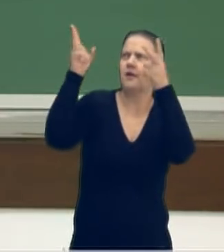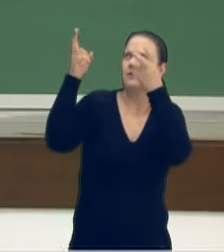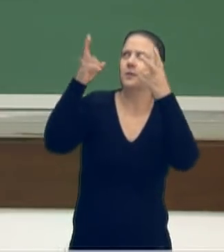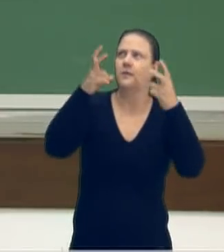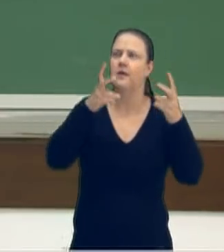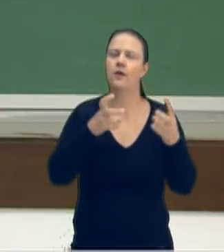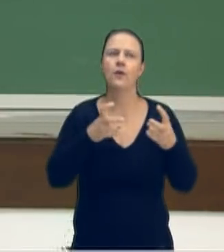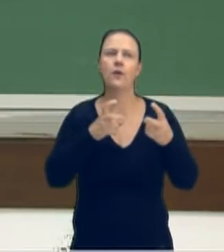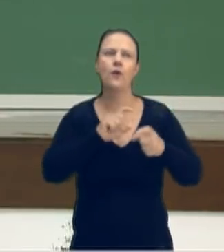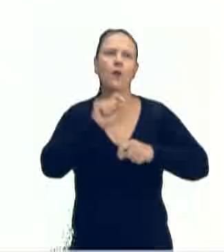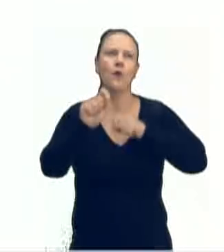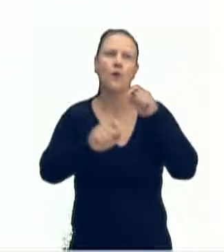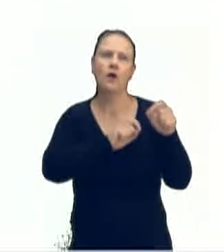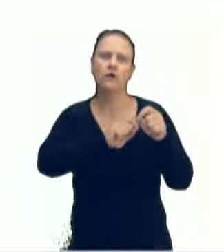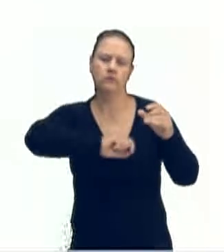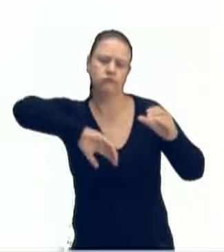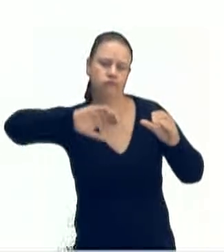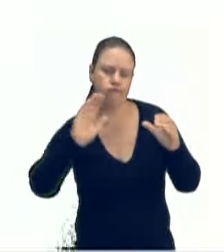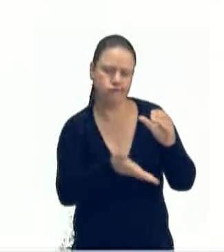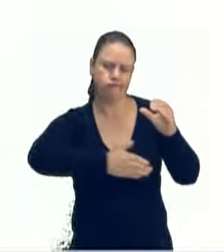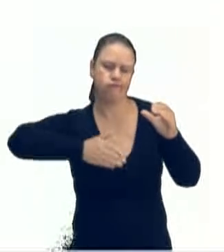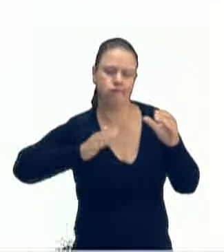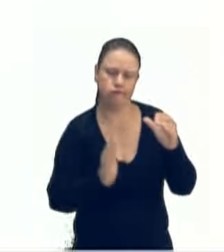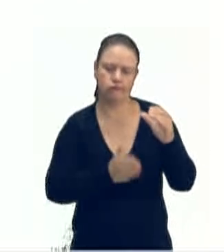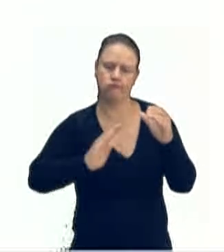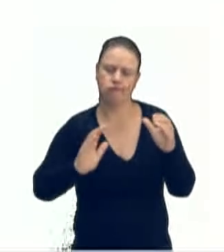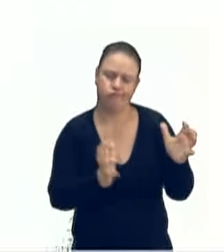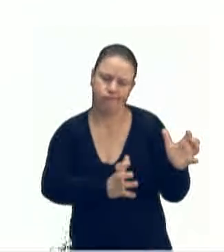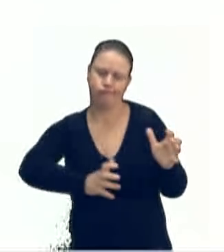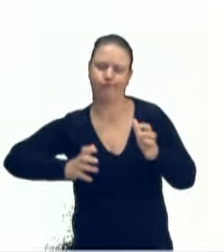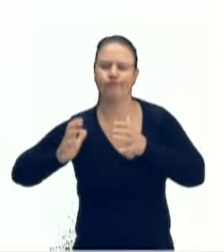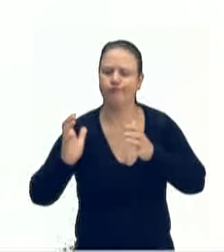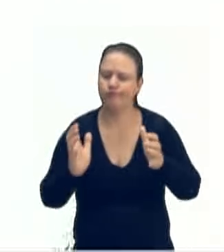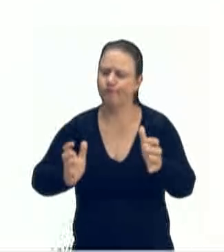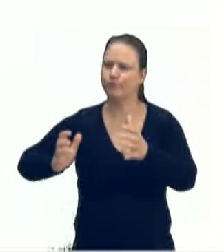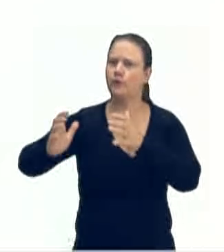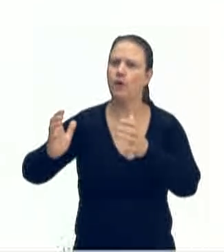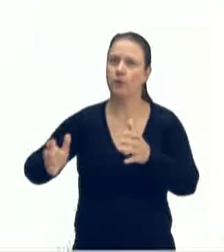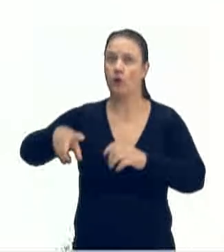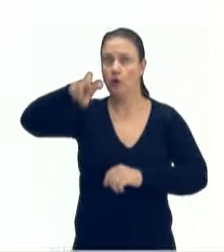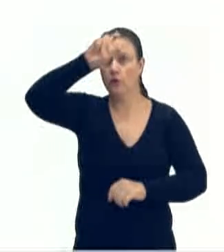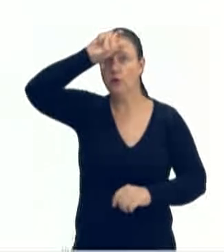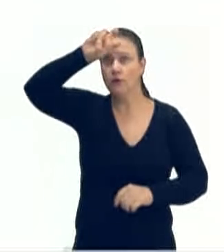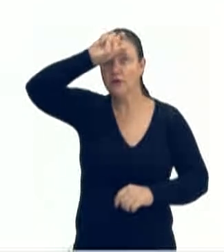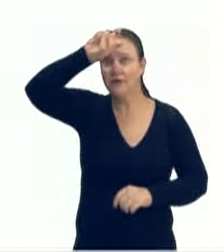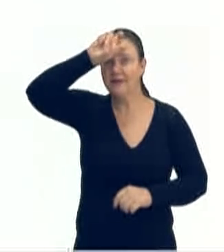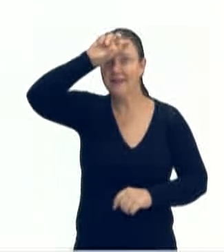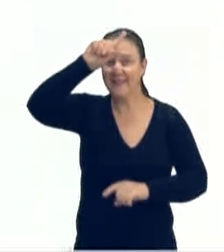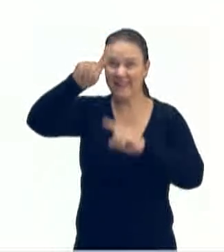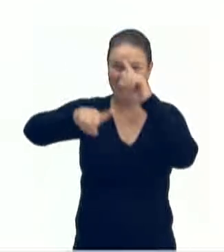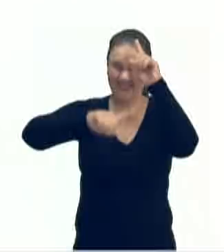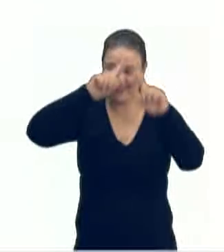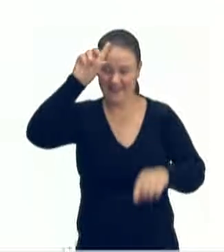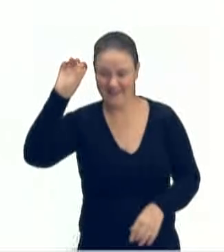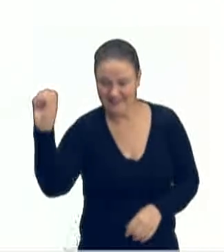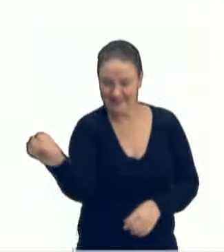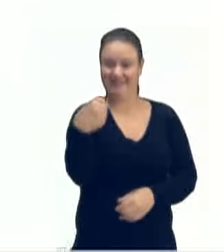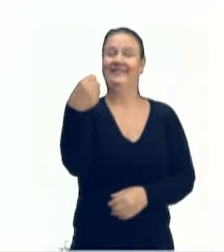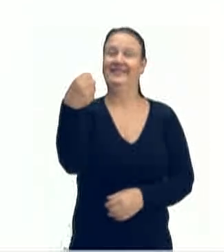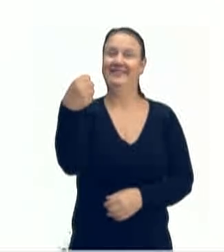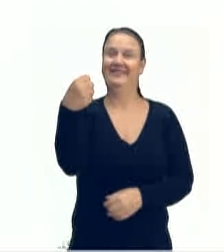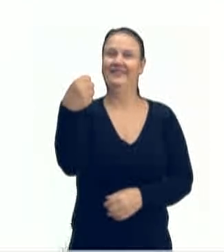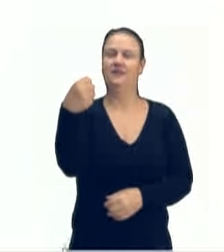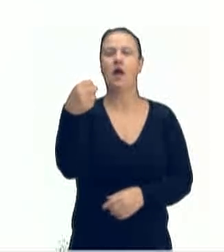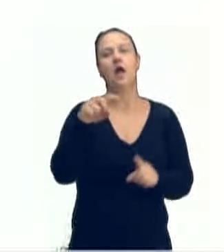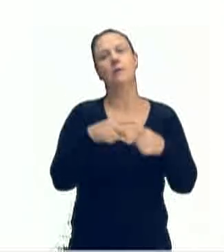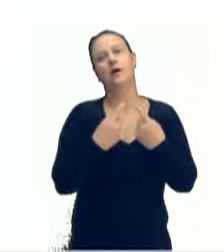debulha, né? Debulhar grãos, trigo, cevada. Os egípcios que inventaram a cerveja, sinal aí para nós. E tomavam